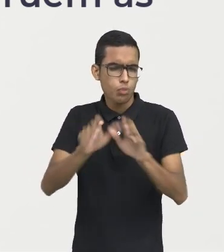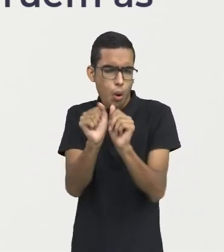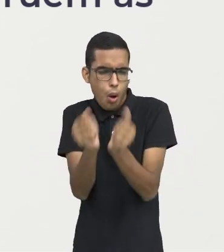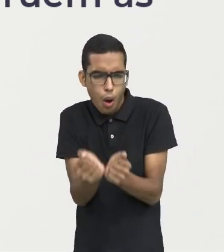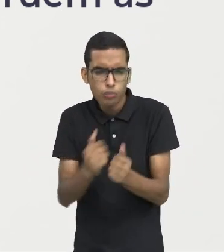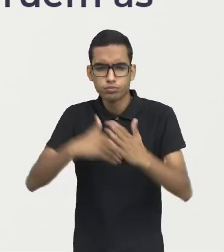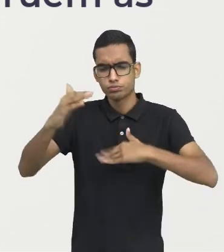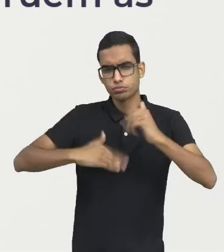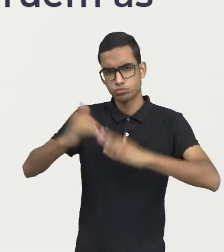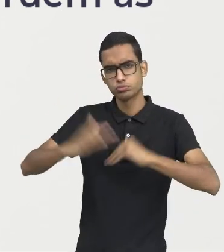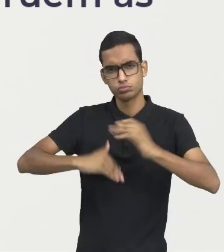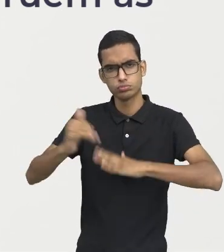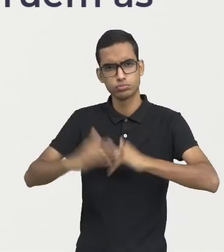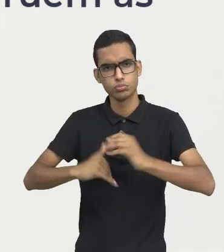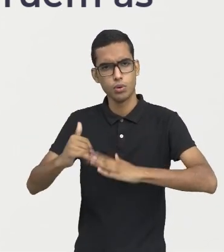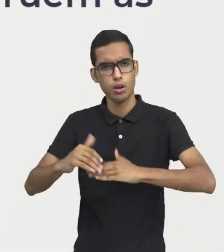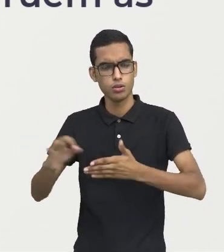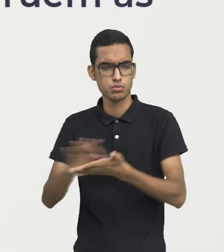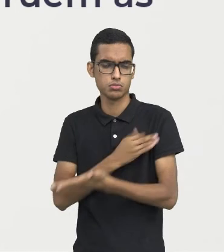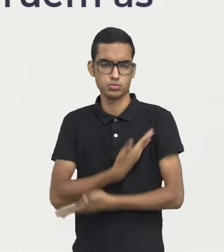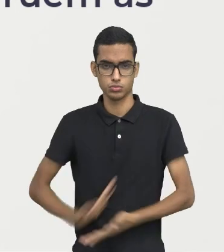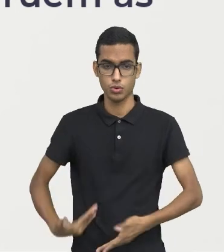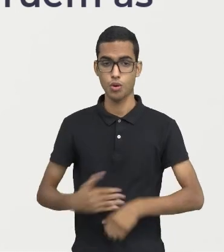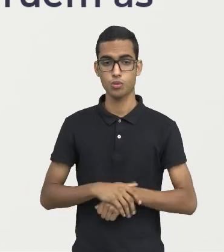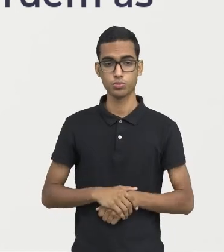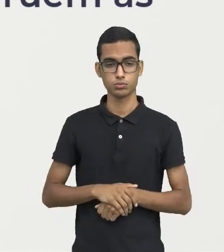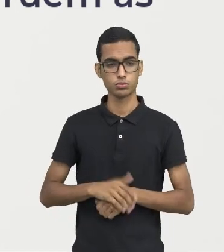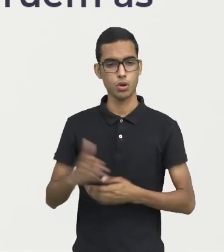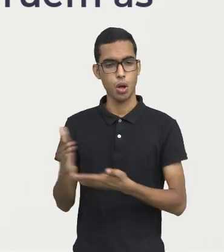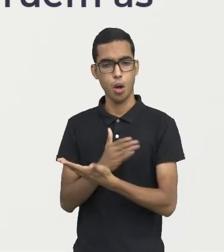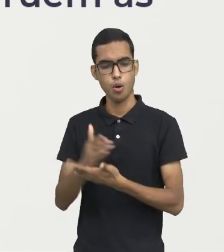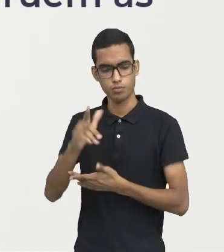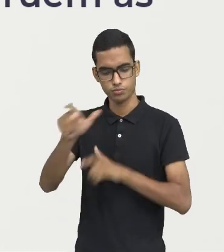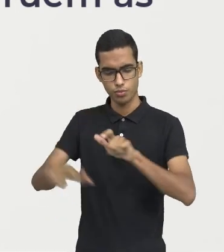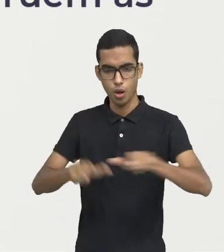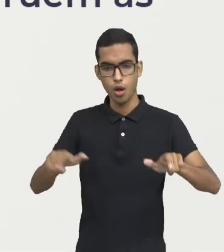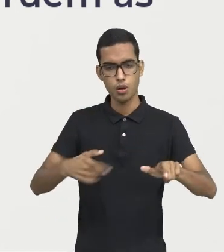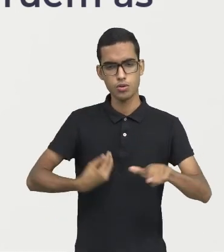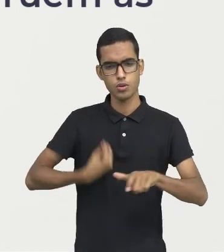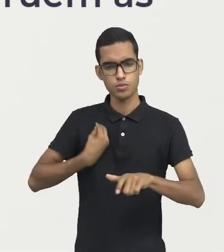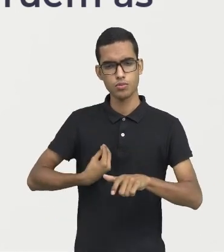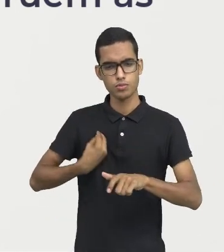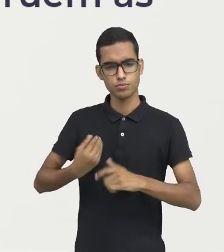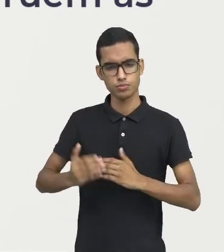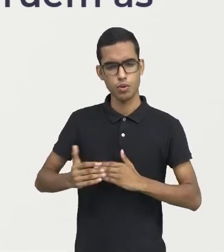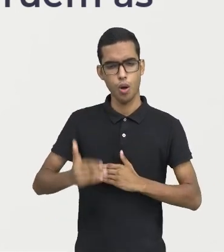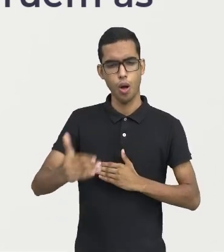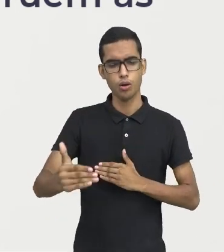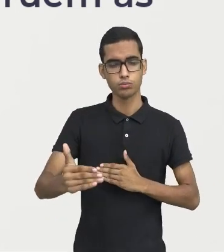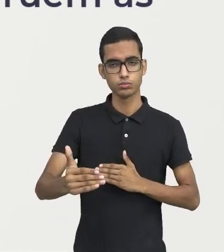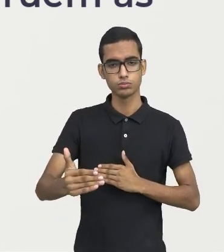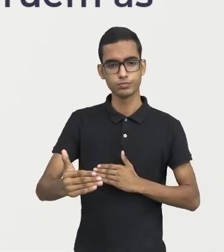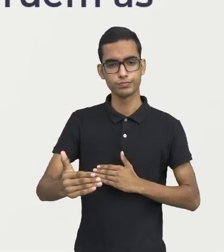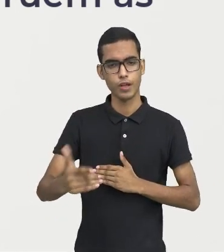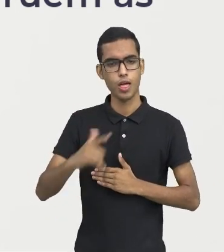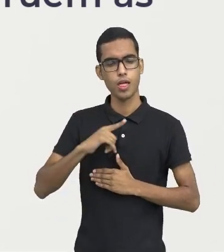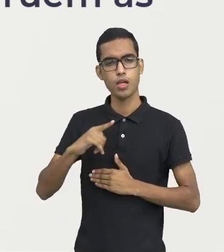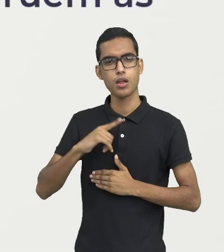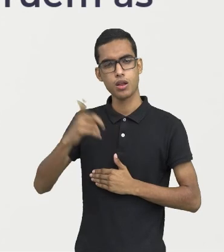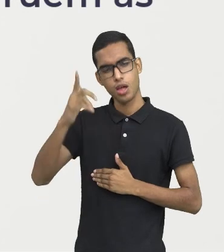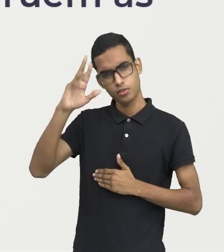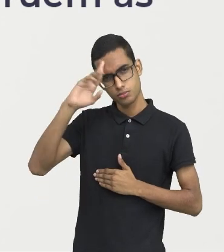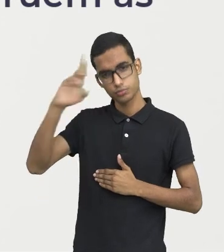ofício. Alguns, depois de uma vida laboriosa, se tornam pequenos proprietários na cidade